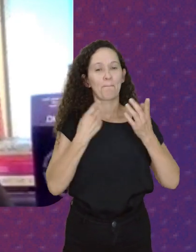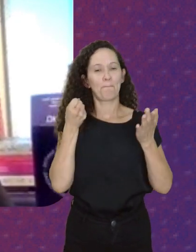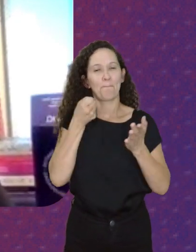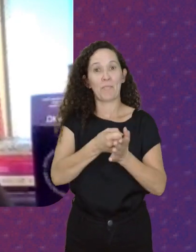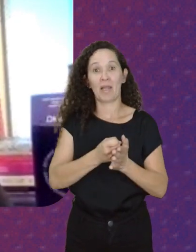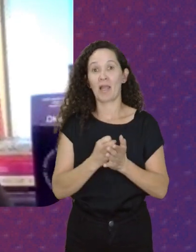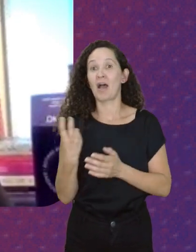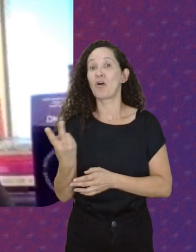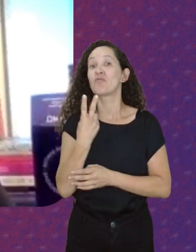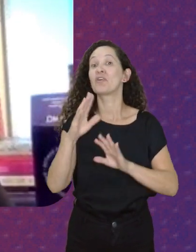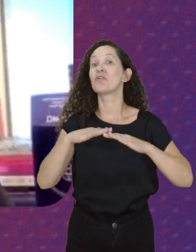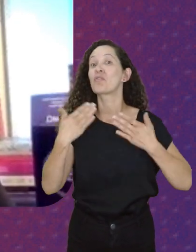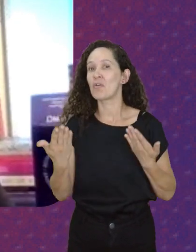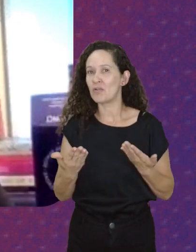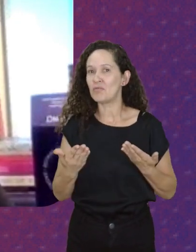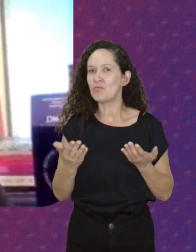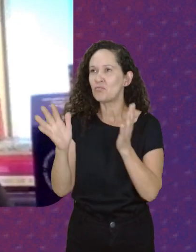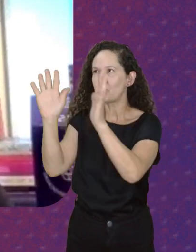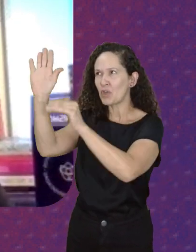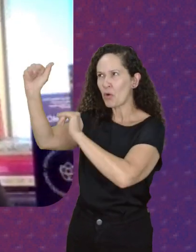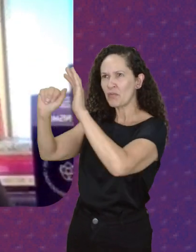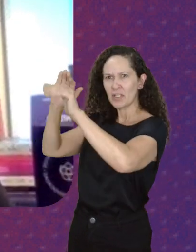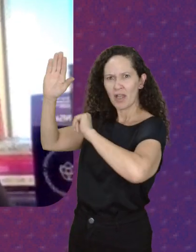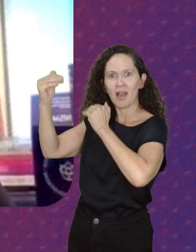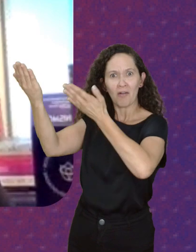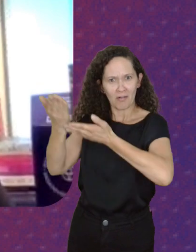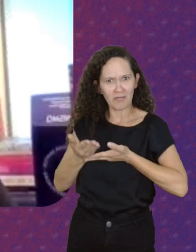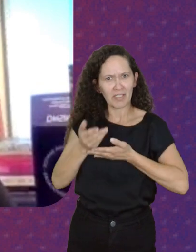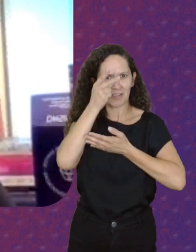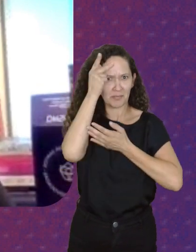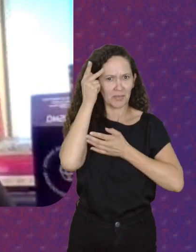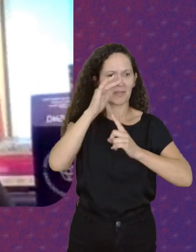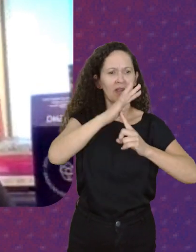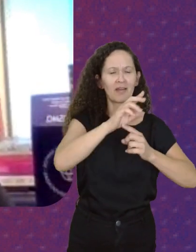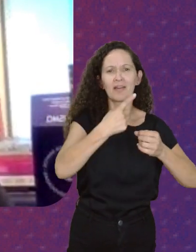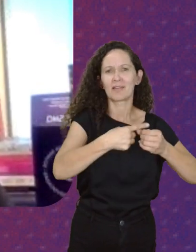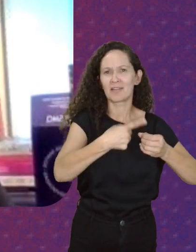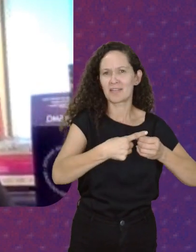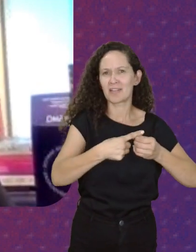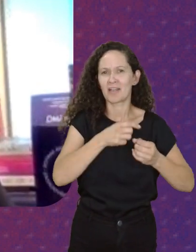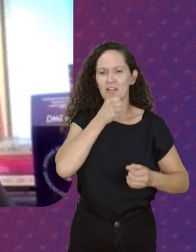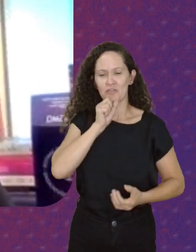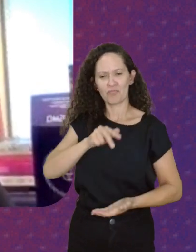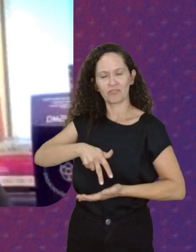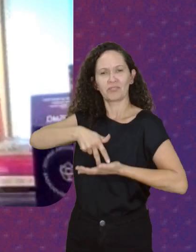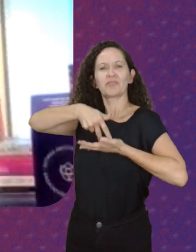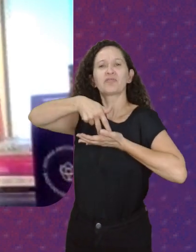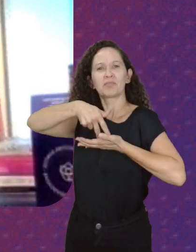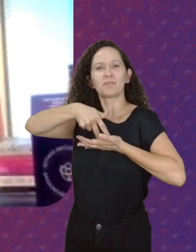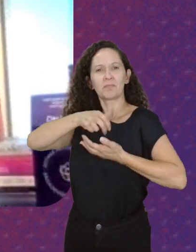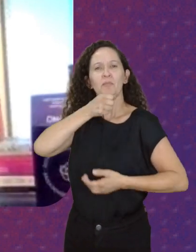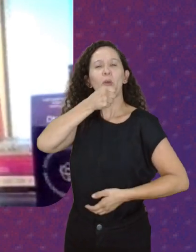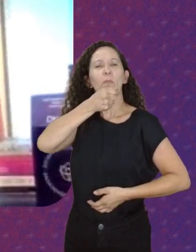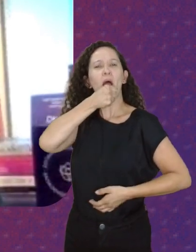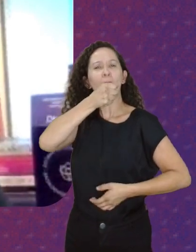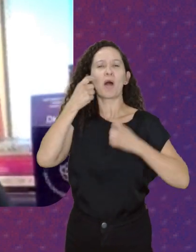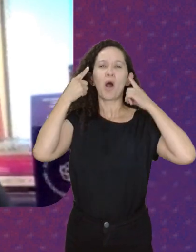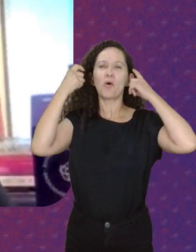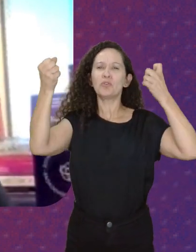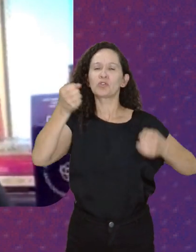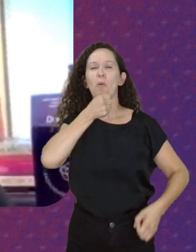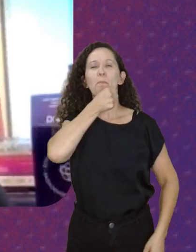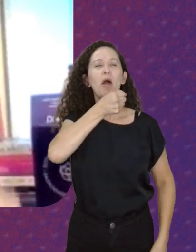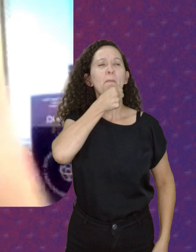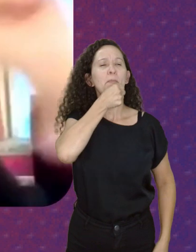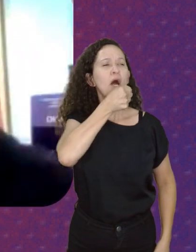valor estratosférico. Você vai juntar uma turma na praça da sua cidade, vai subir no coreto e vai levar uma caixinha de som com microfone